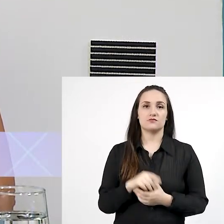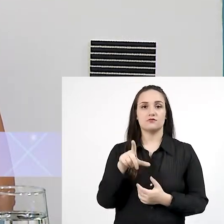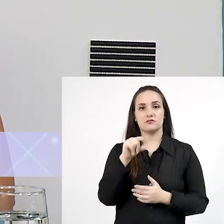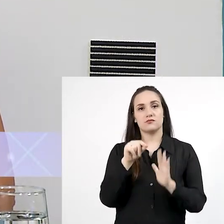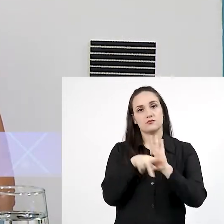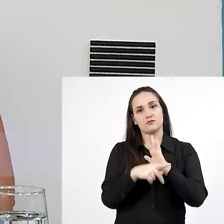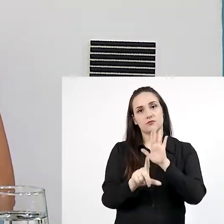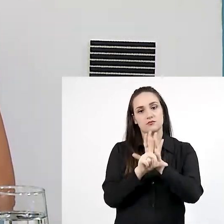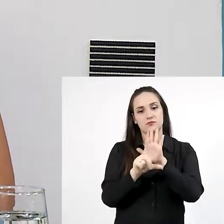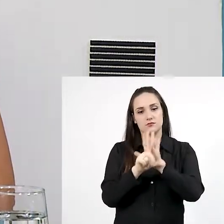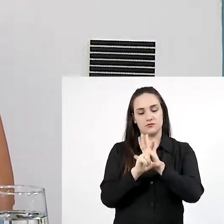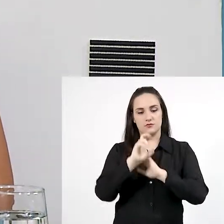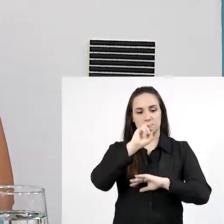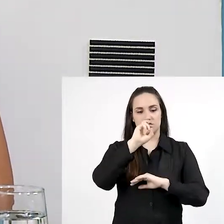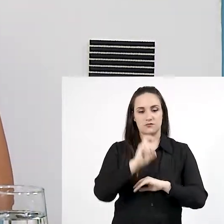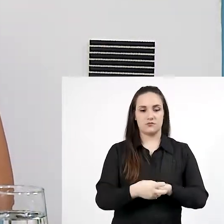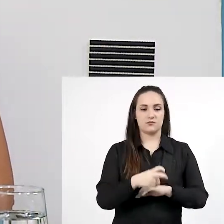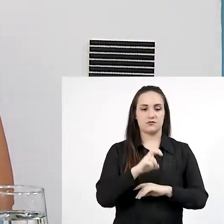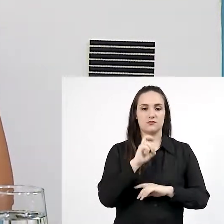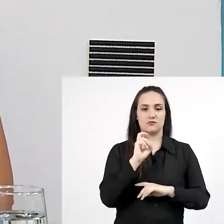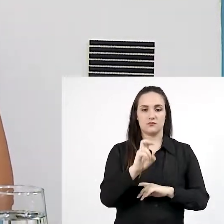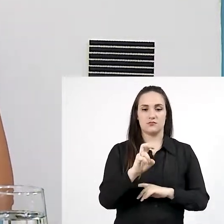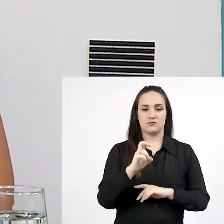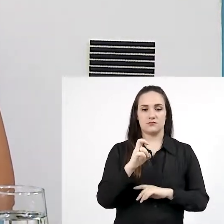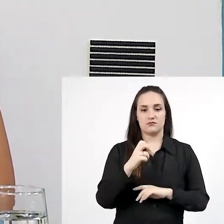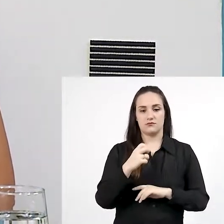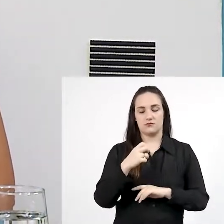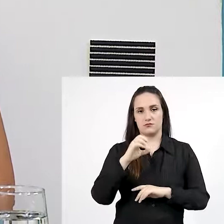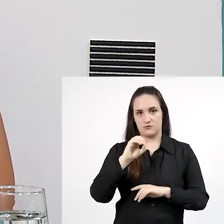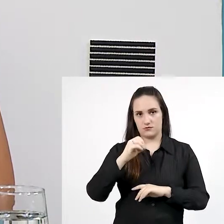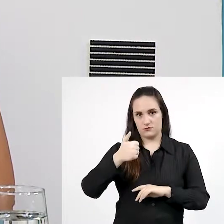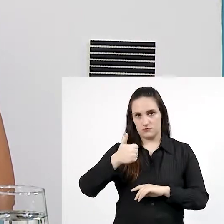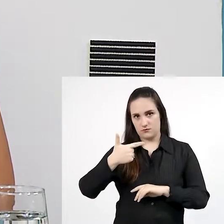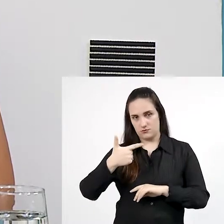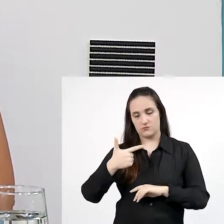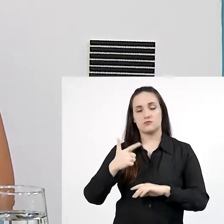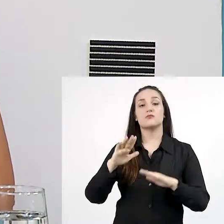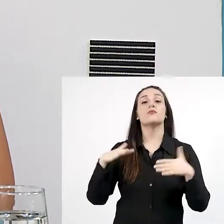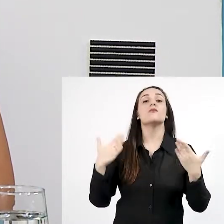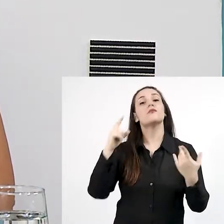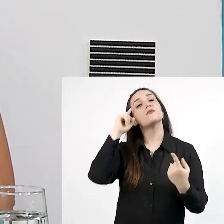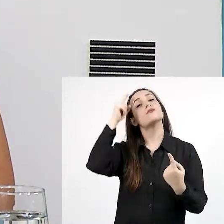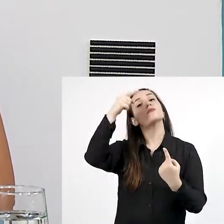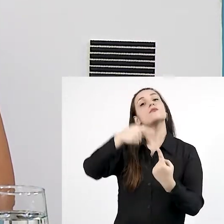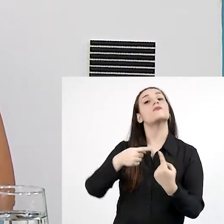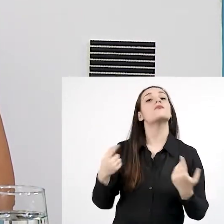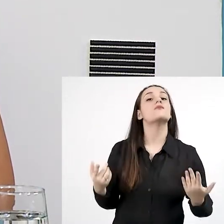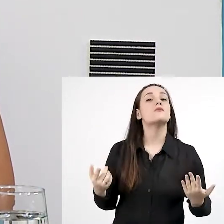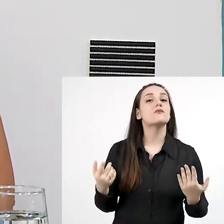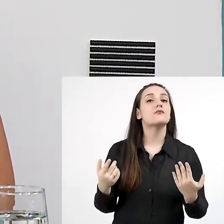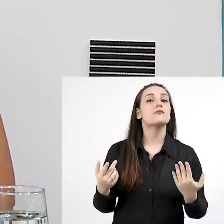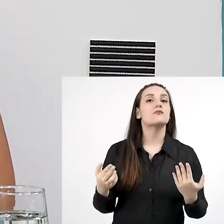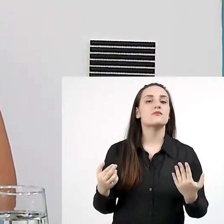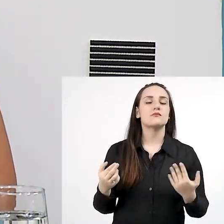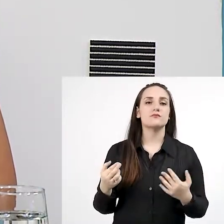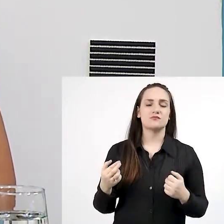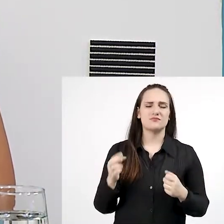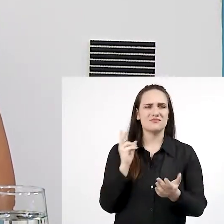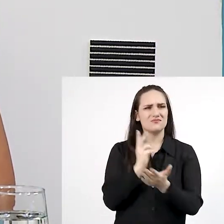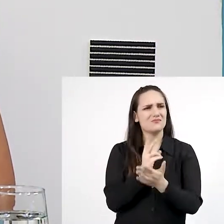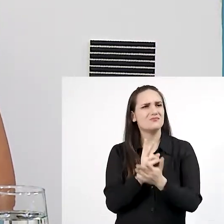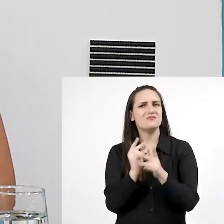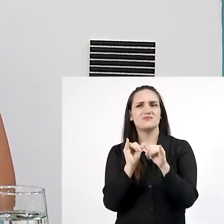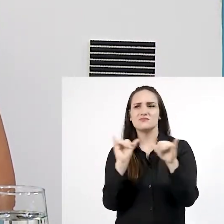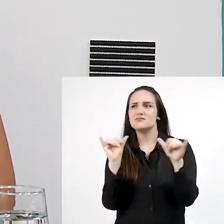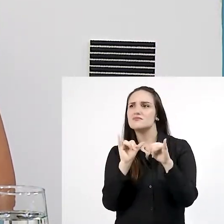Lei 5.512, né, e ela fala que o objetivo é justamente envolver e